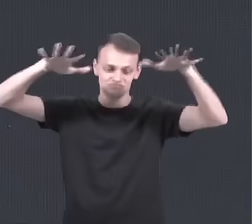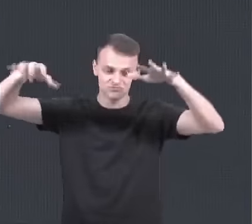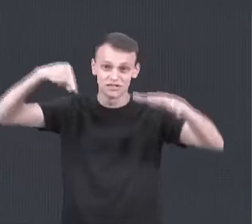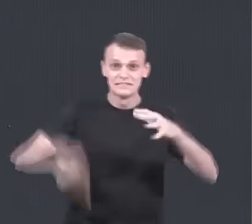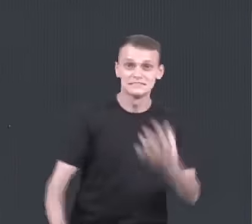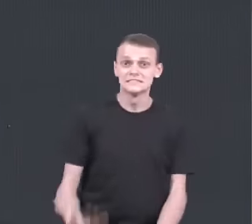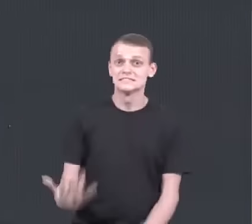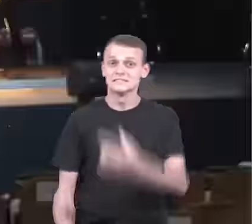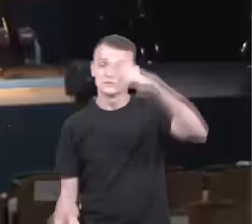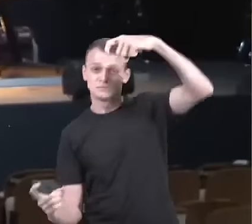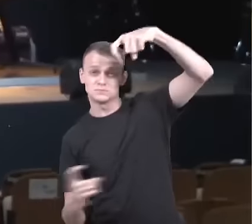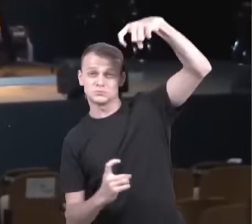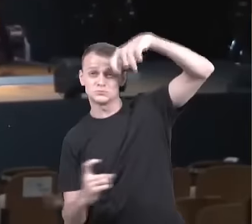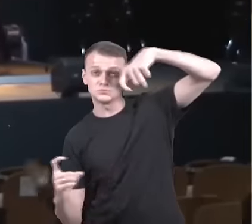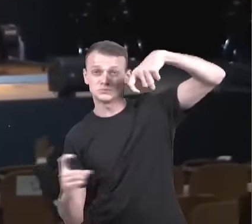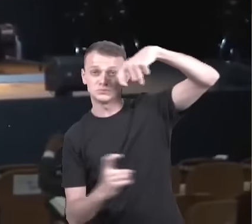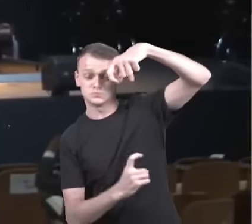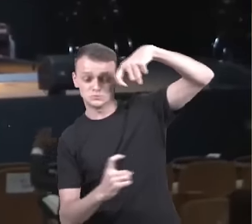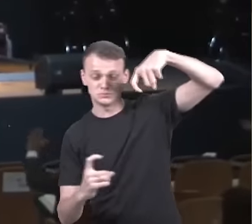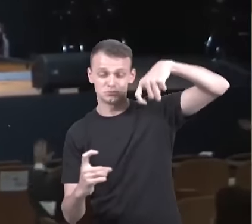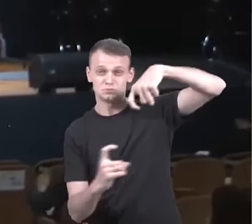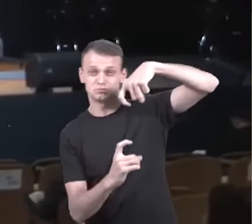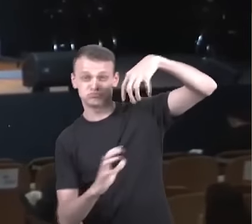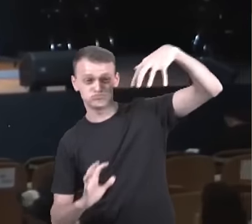adiar esse confronto a qualquer custo.